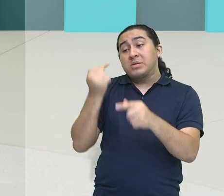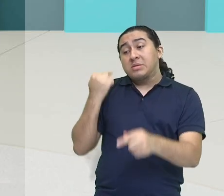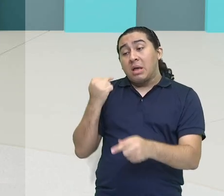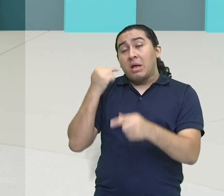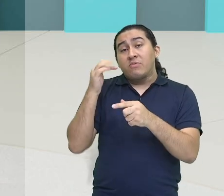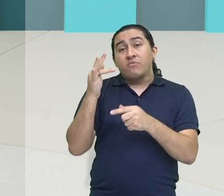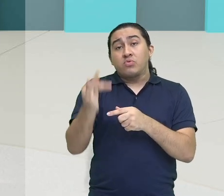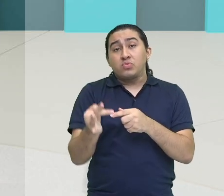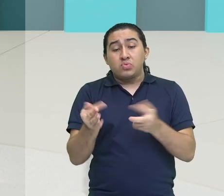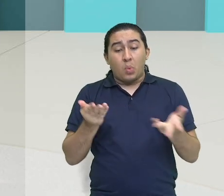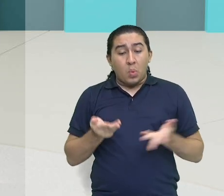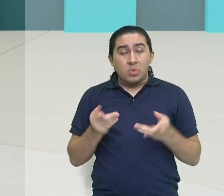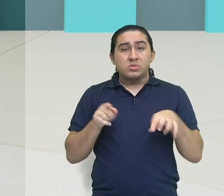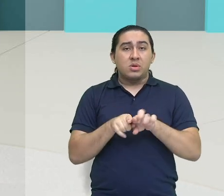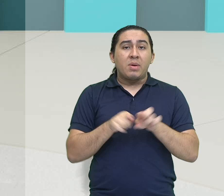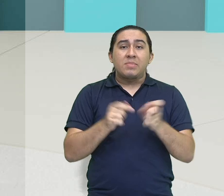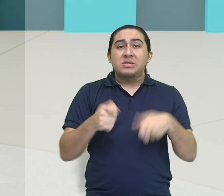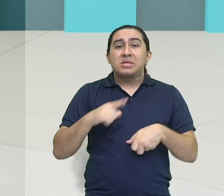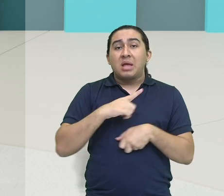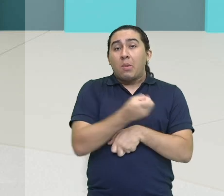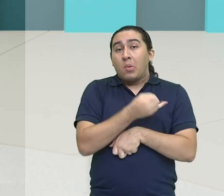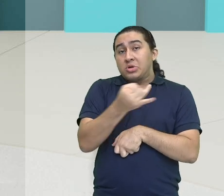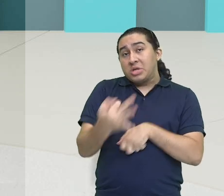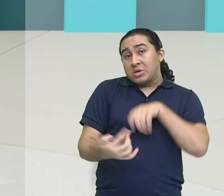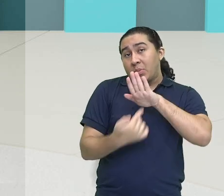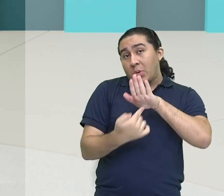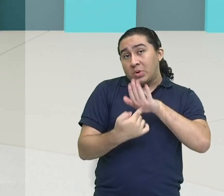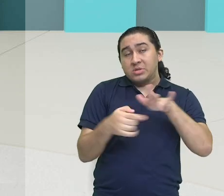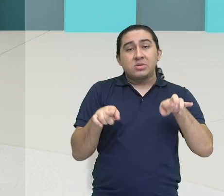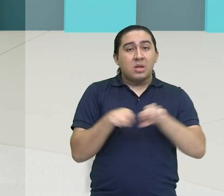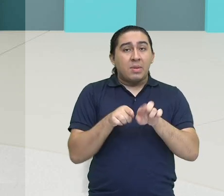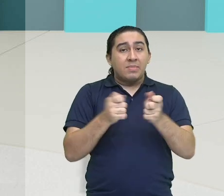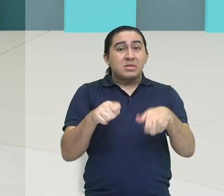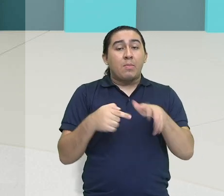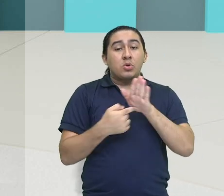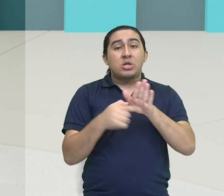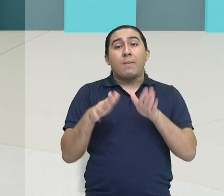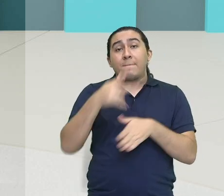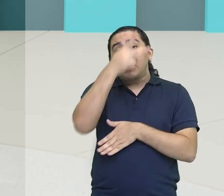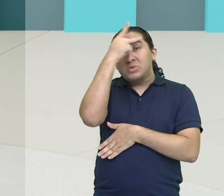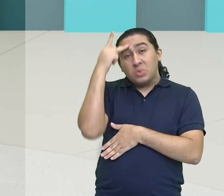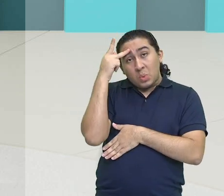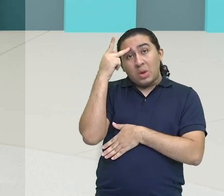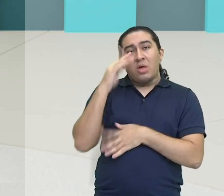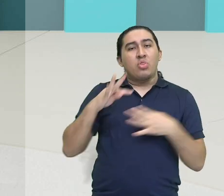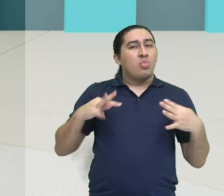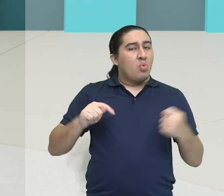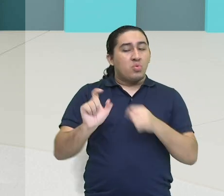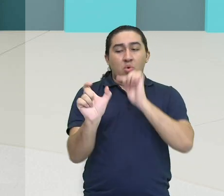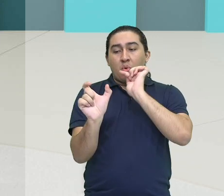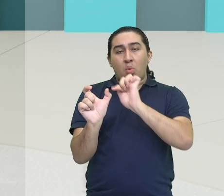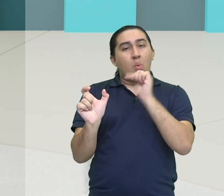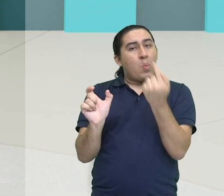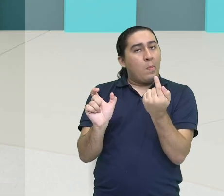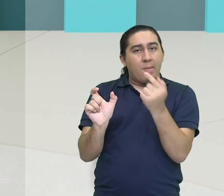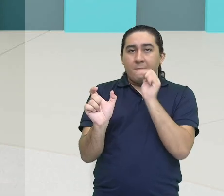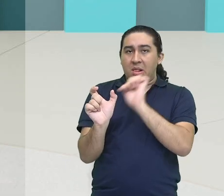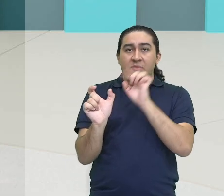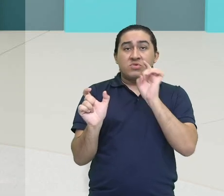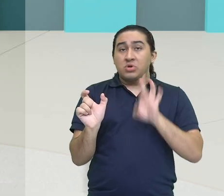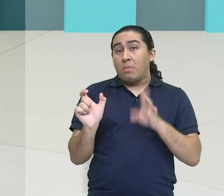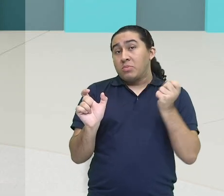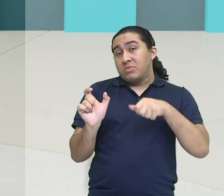Precisa indicar um número, também vou explicar. E precisa indicar a pessoa. Tudo isso vai estar ali na